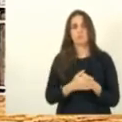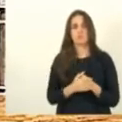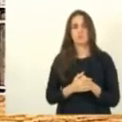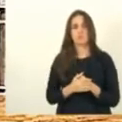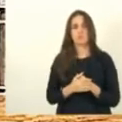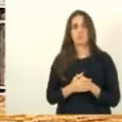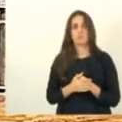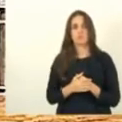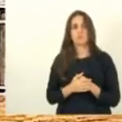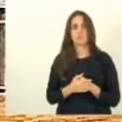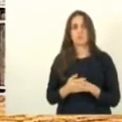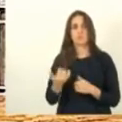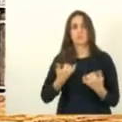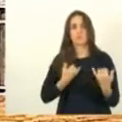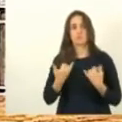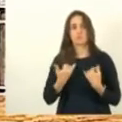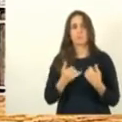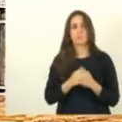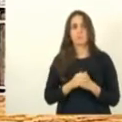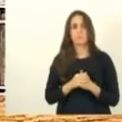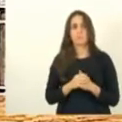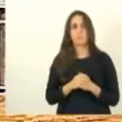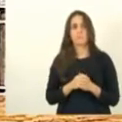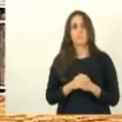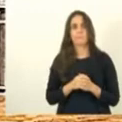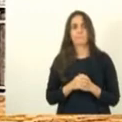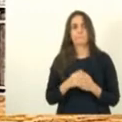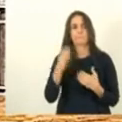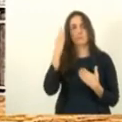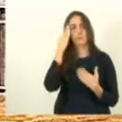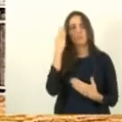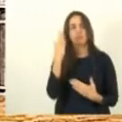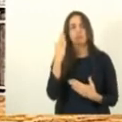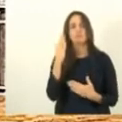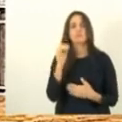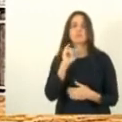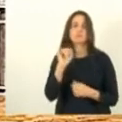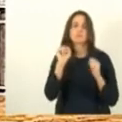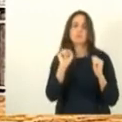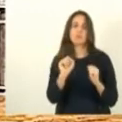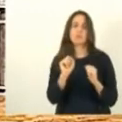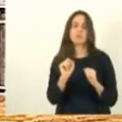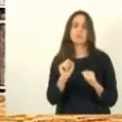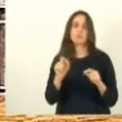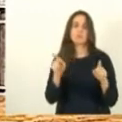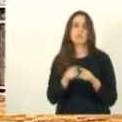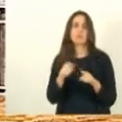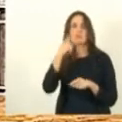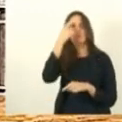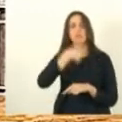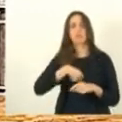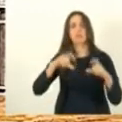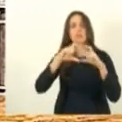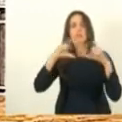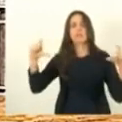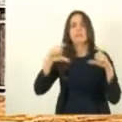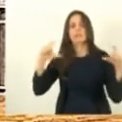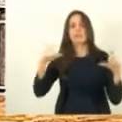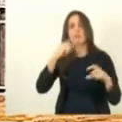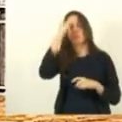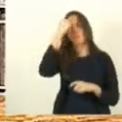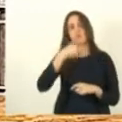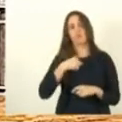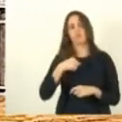ela mesmo colocou: olha, agradeço imensamente se puder fazer isso, inclusive tem um destaque no meu perfil